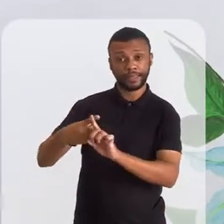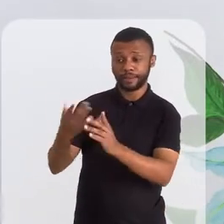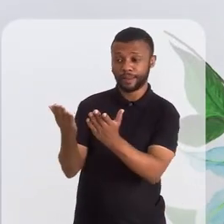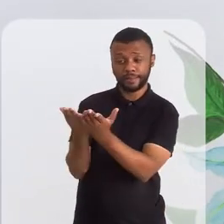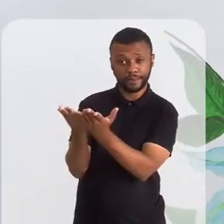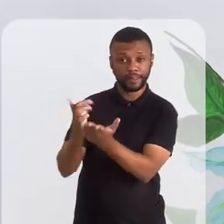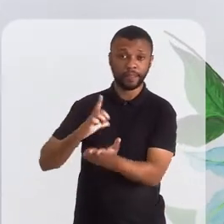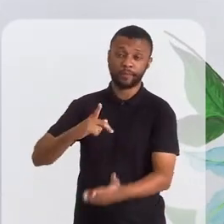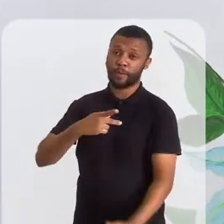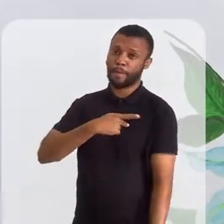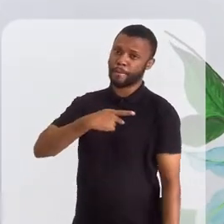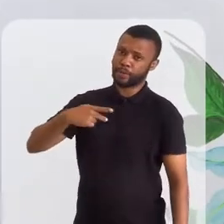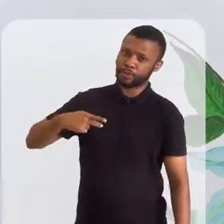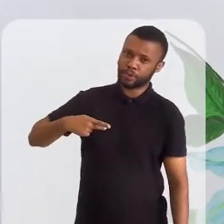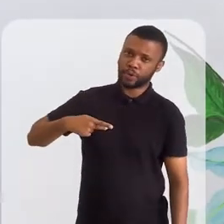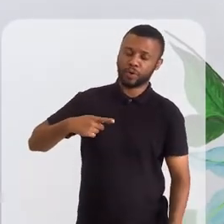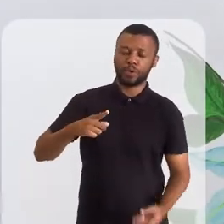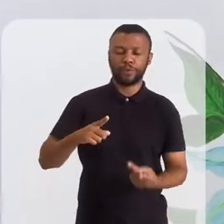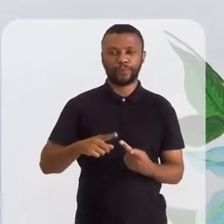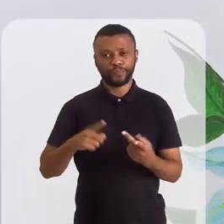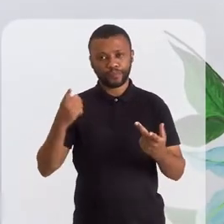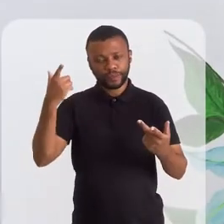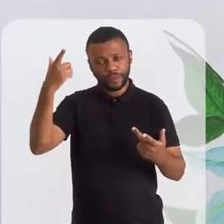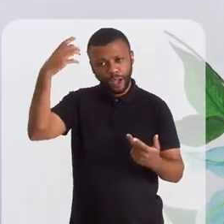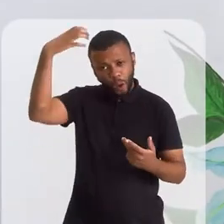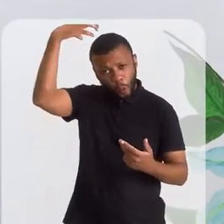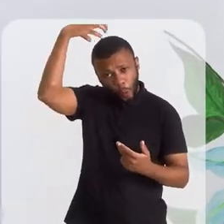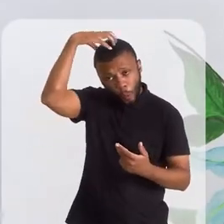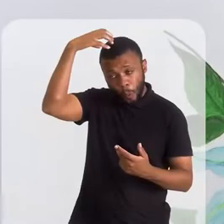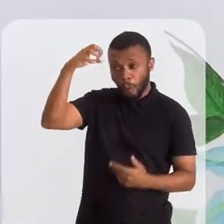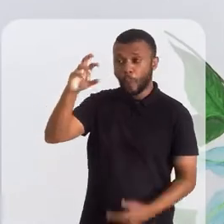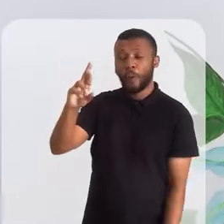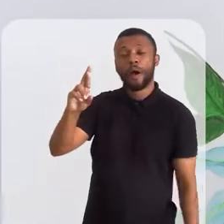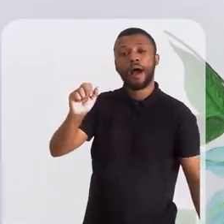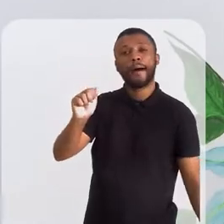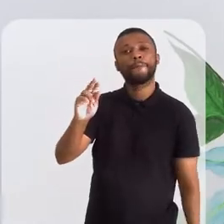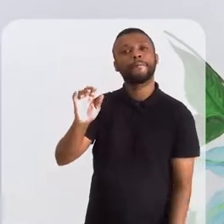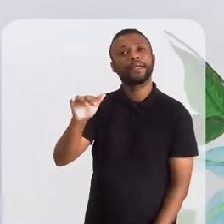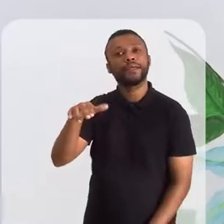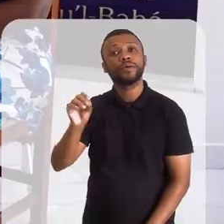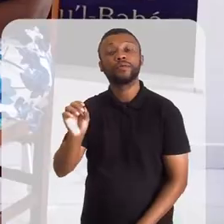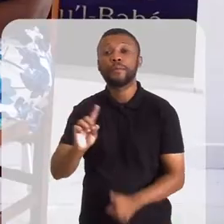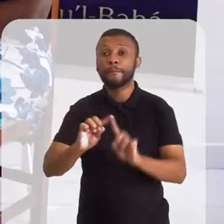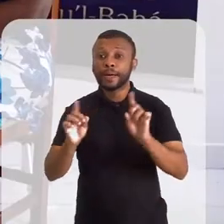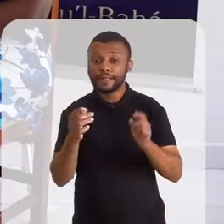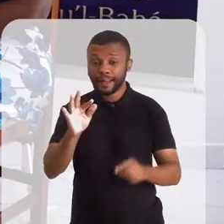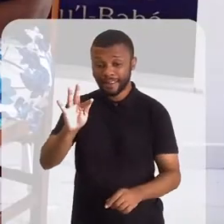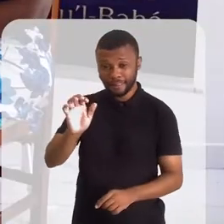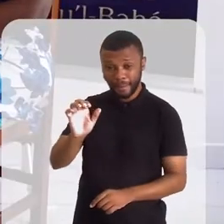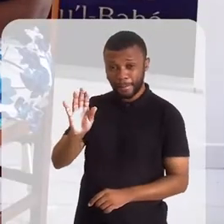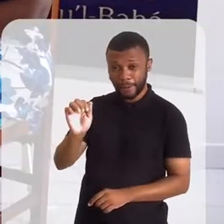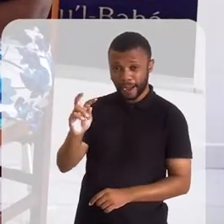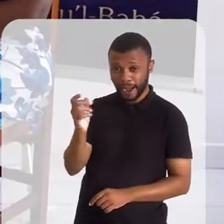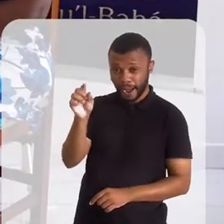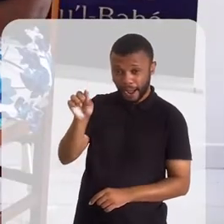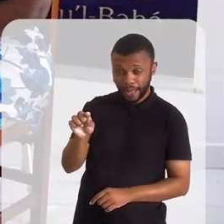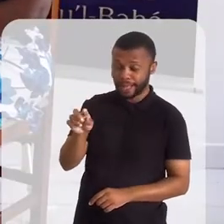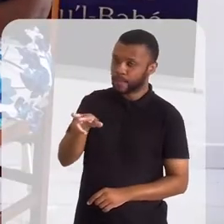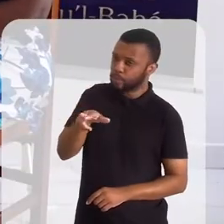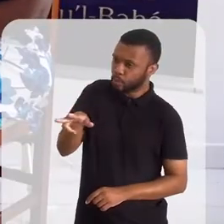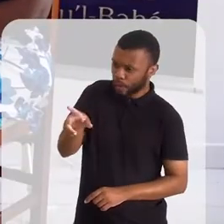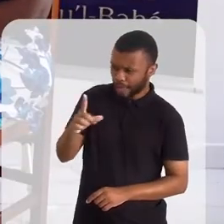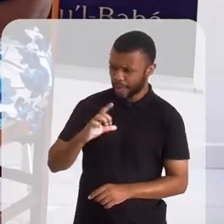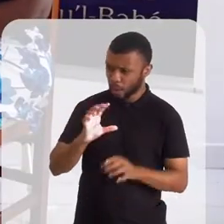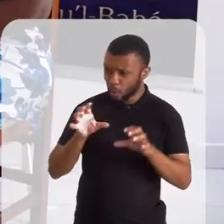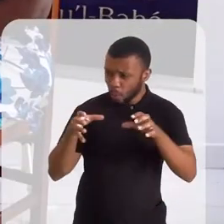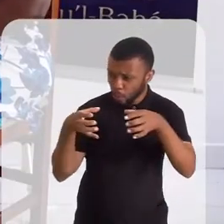nós temos o pastor, existe o rabino. Na fé Bahá'í, não. É um grupo, é